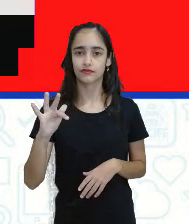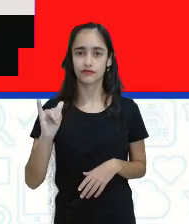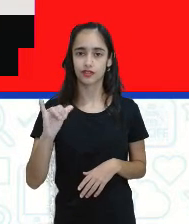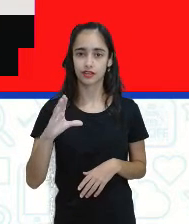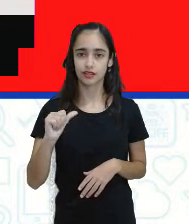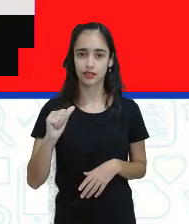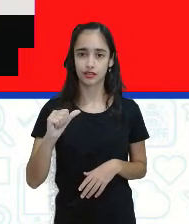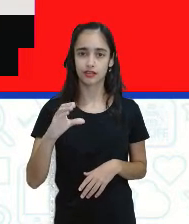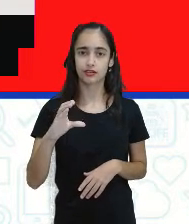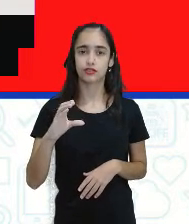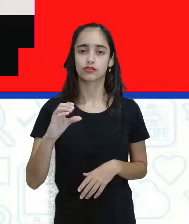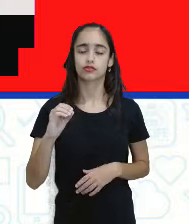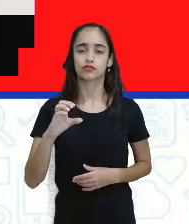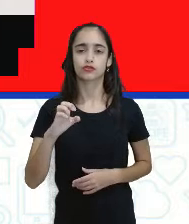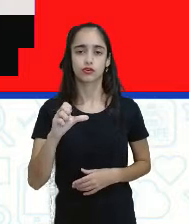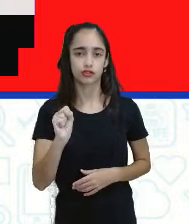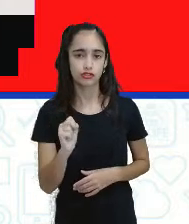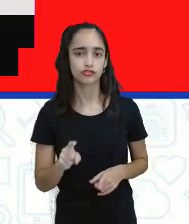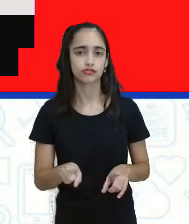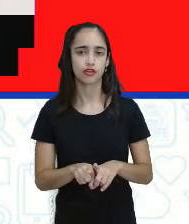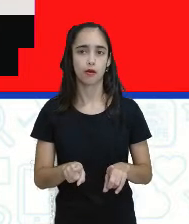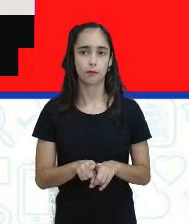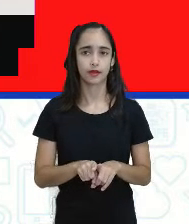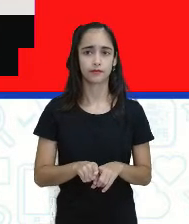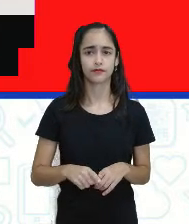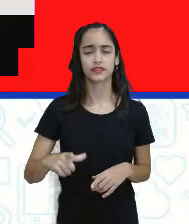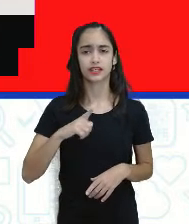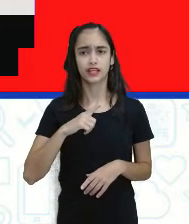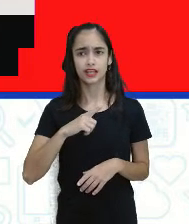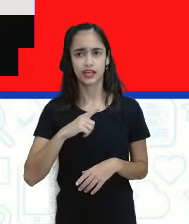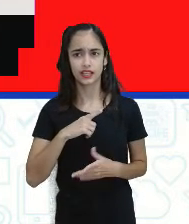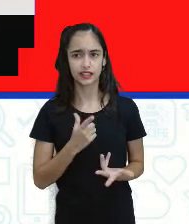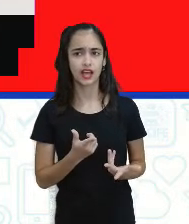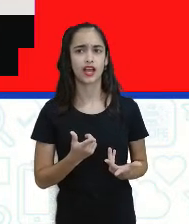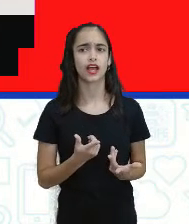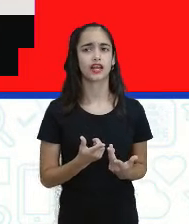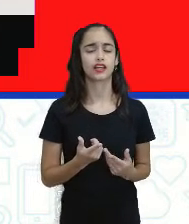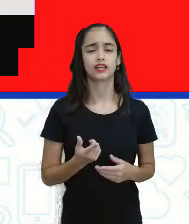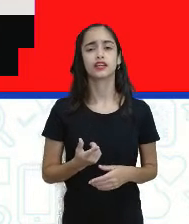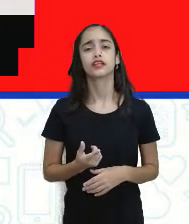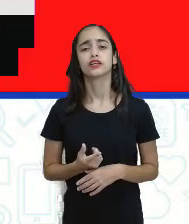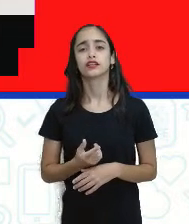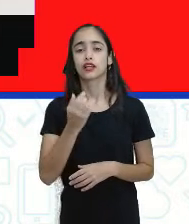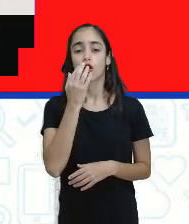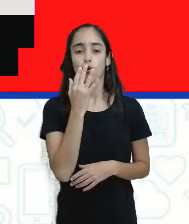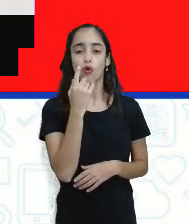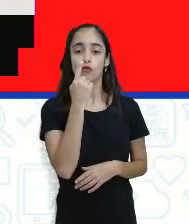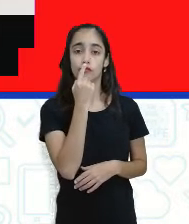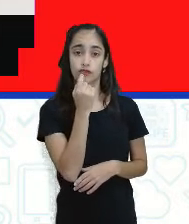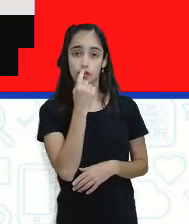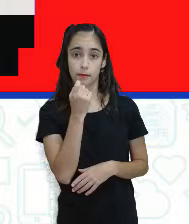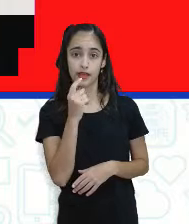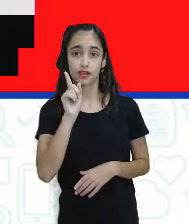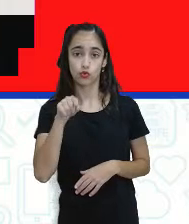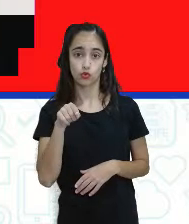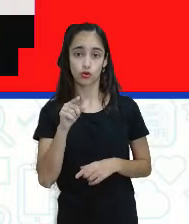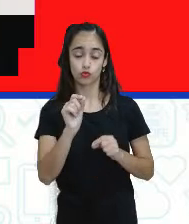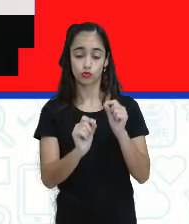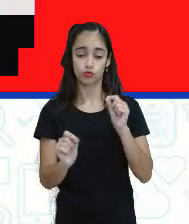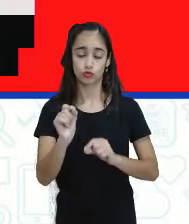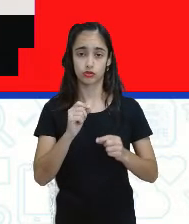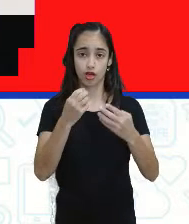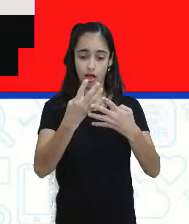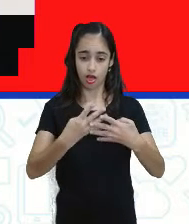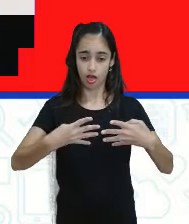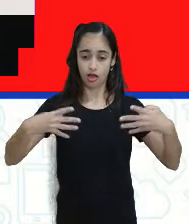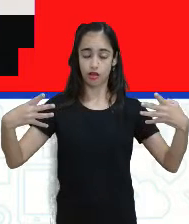dessas classificações. E aí está grifado, né, o que a gente vai trabalhar hoje, que são esses esportes de rede e